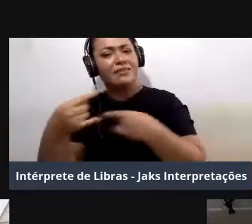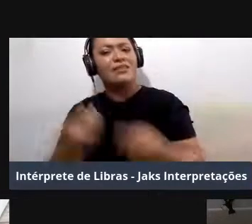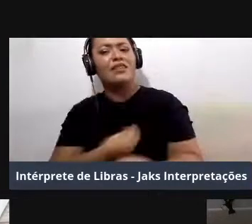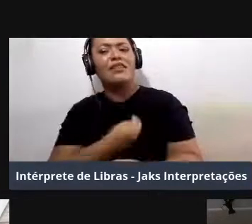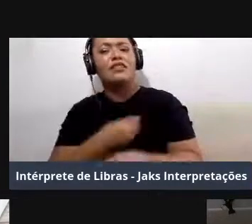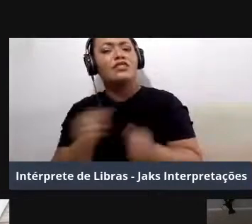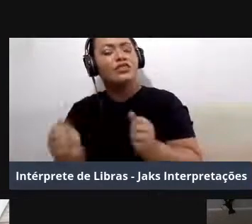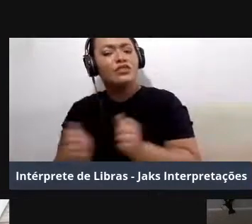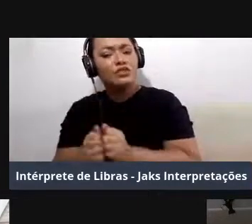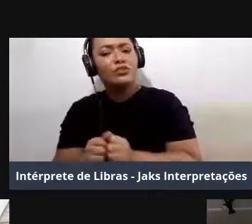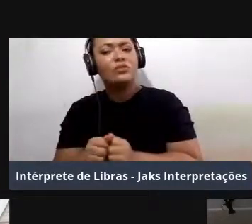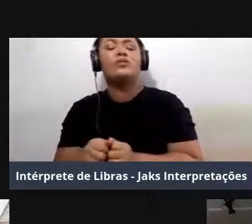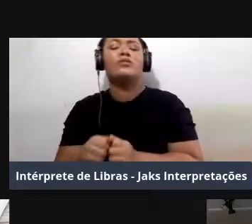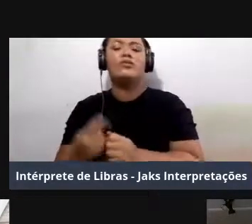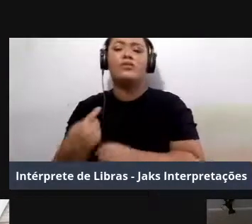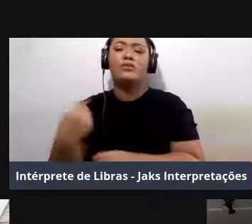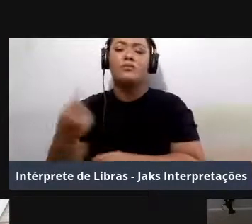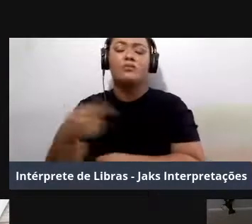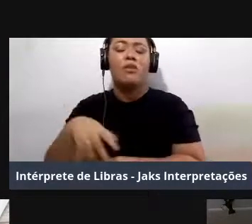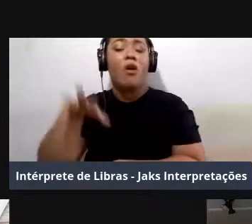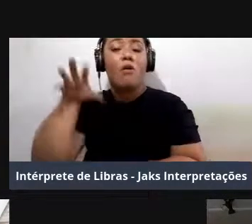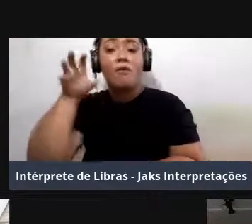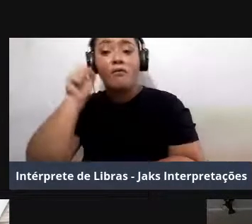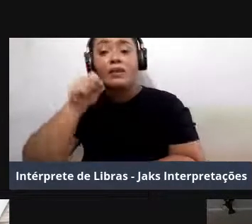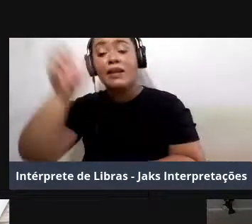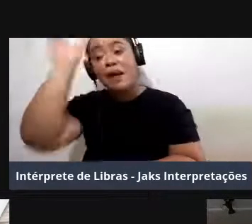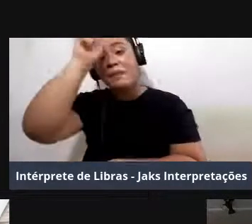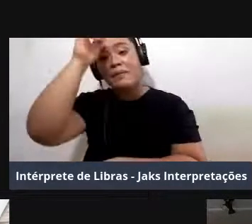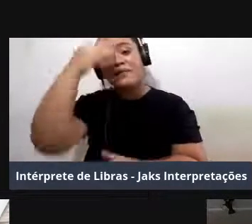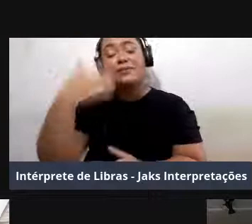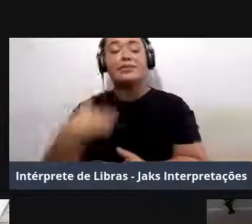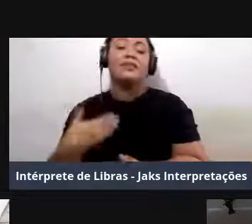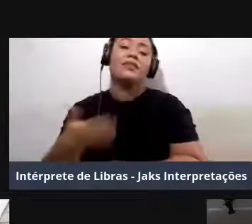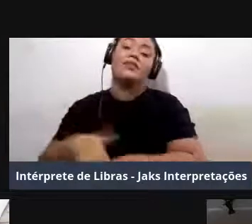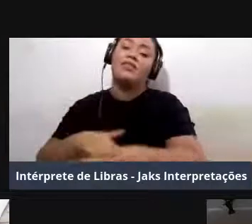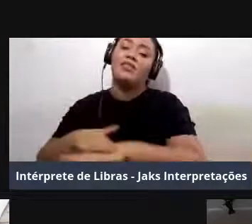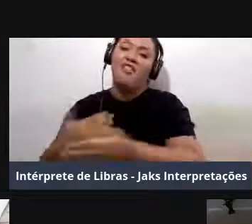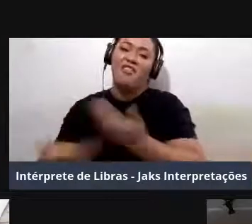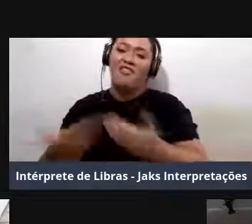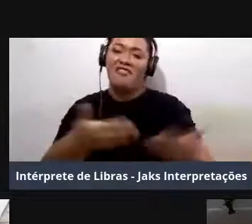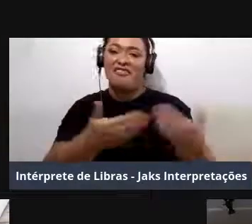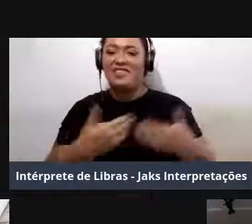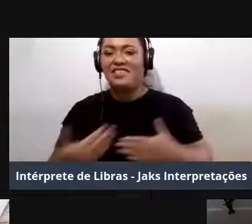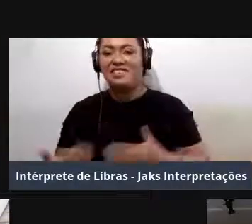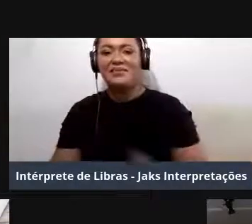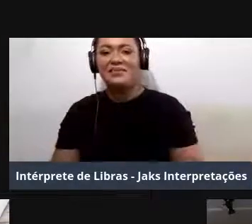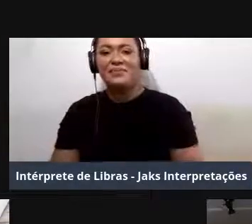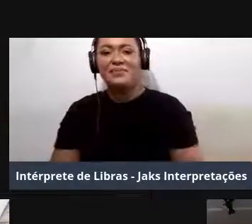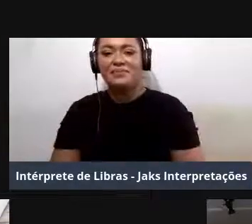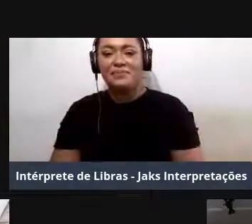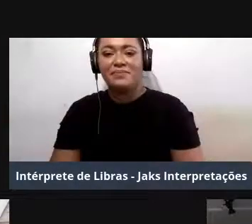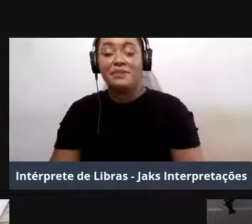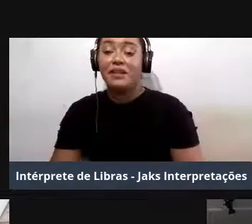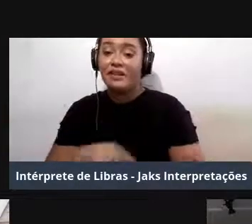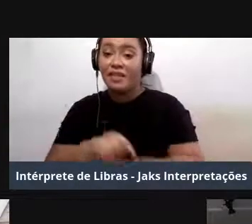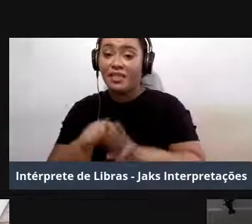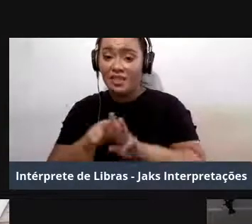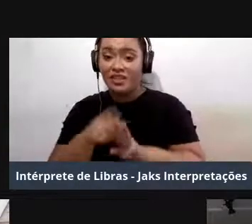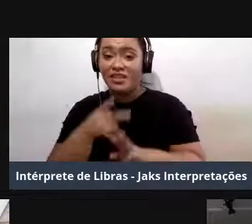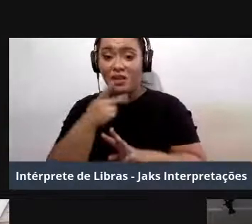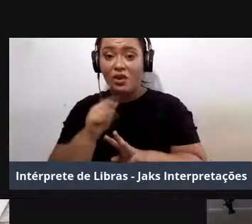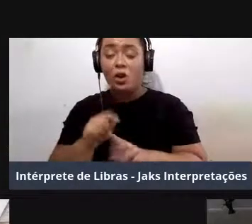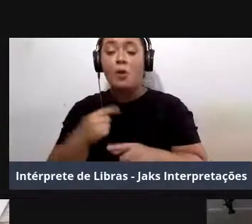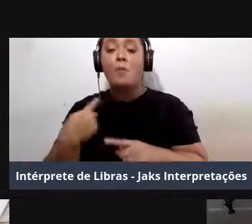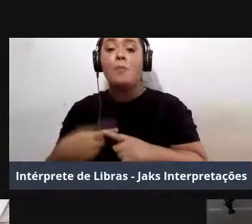todas essas preciosidades. Das três, inclusive, porque Dona Lourdes mandou